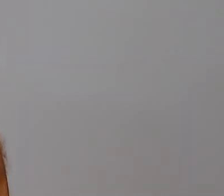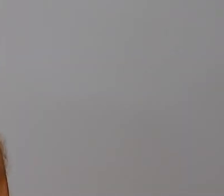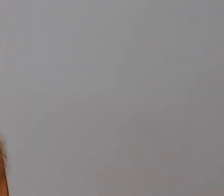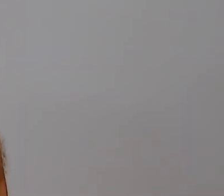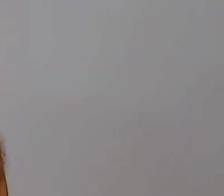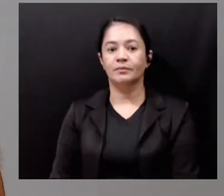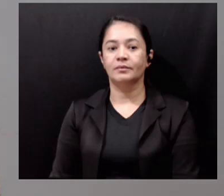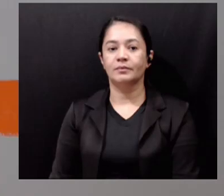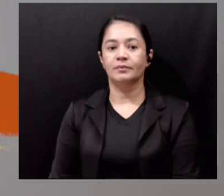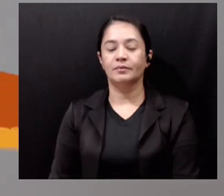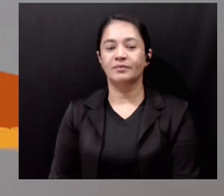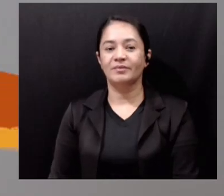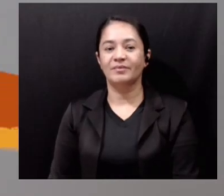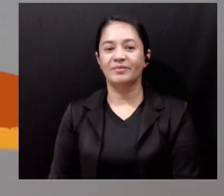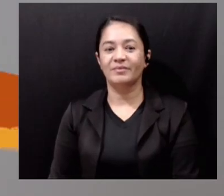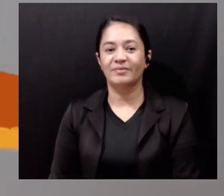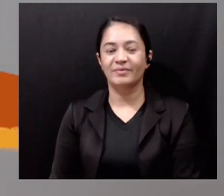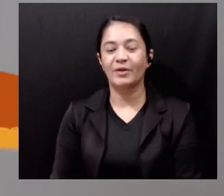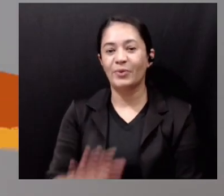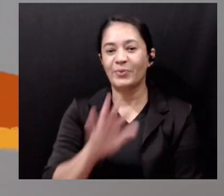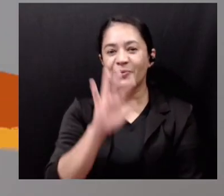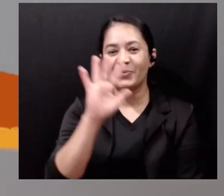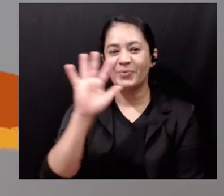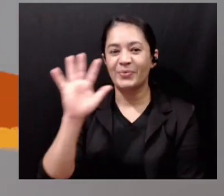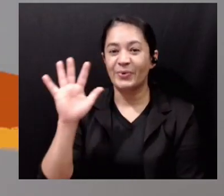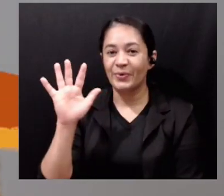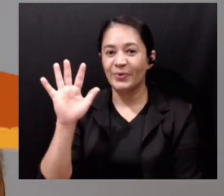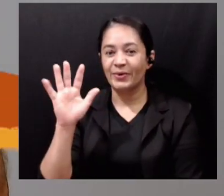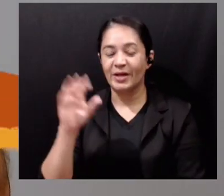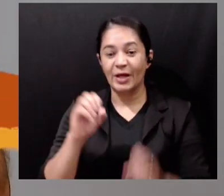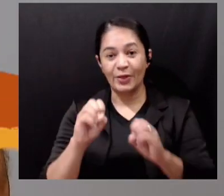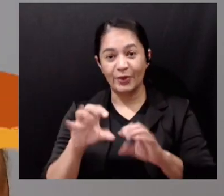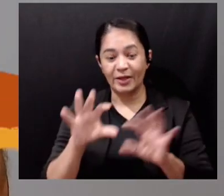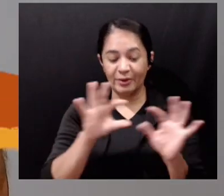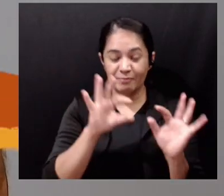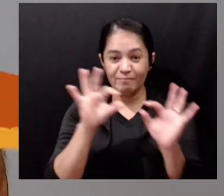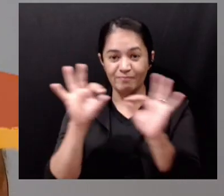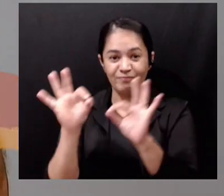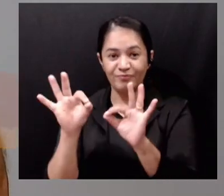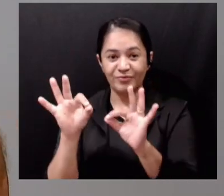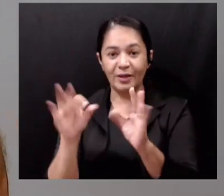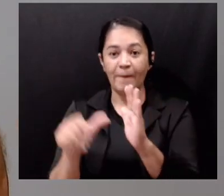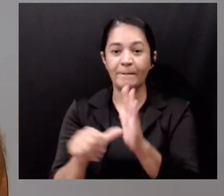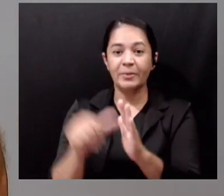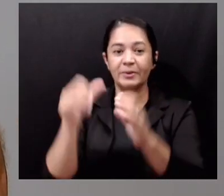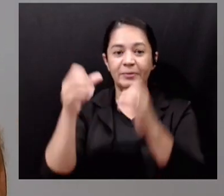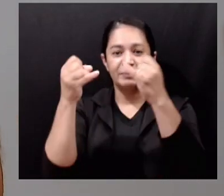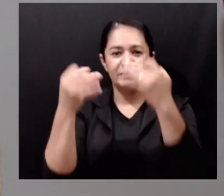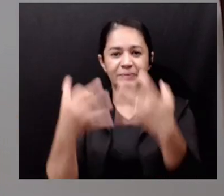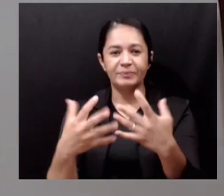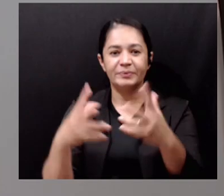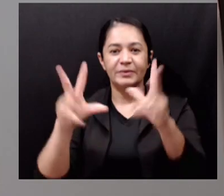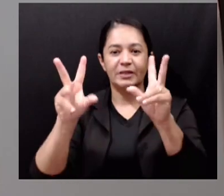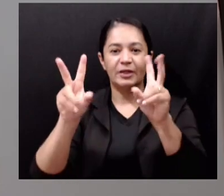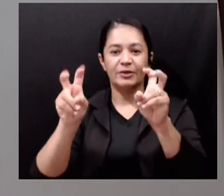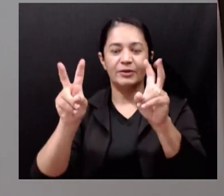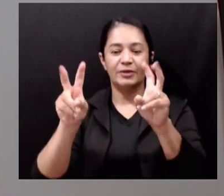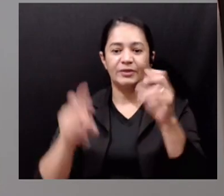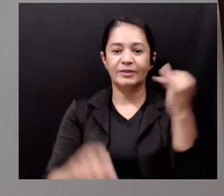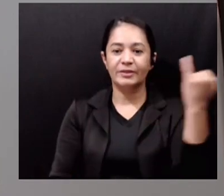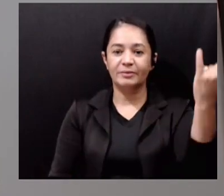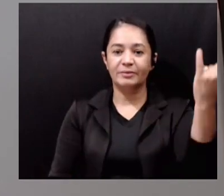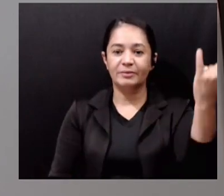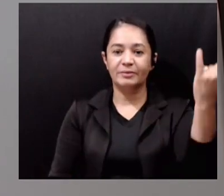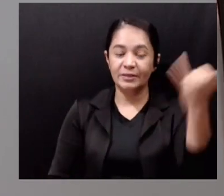Bom, é isso aí, pessoal, De Olho na Educação, porque nós vamos falar sobre um assunto super importante. Alunos aqui da